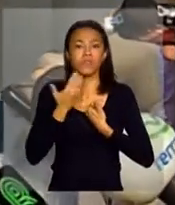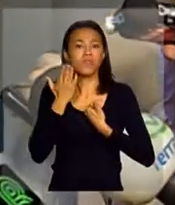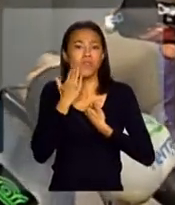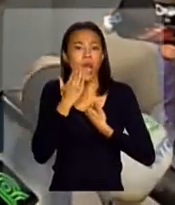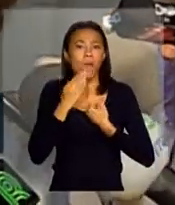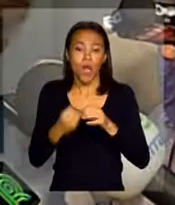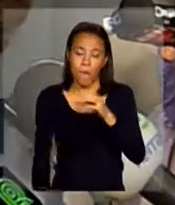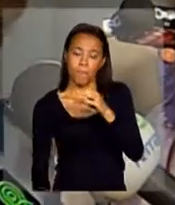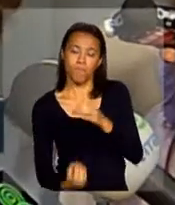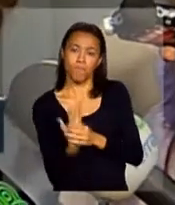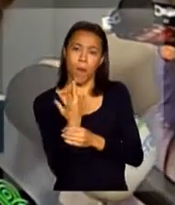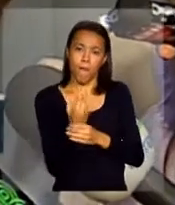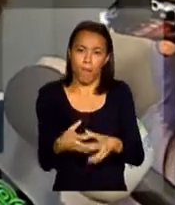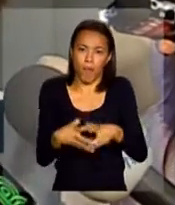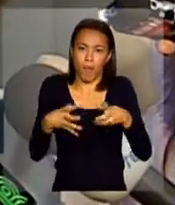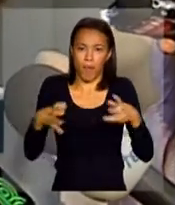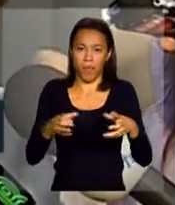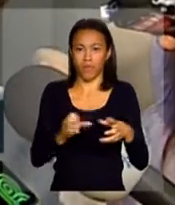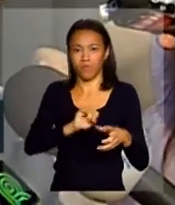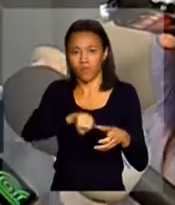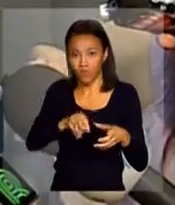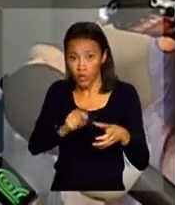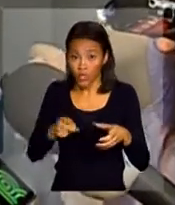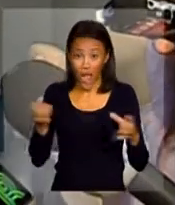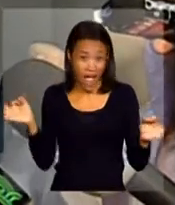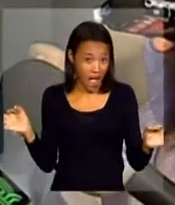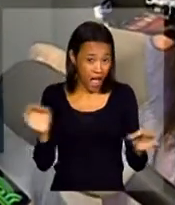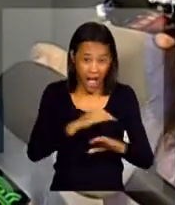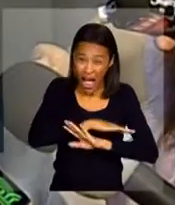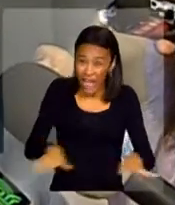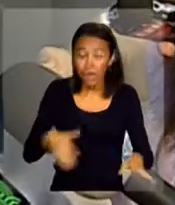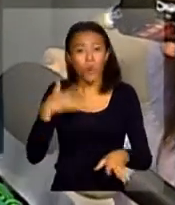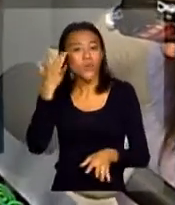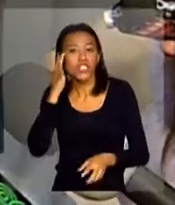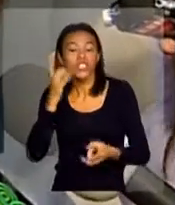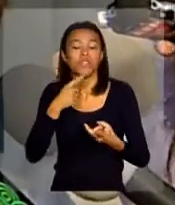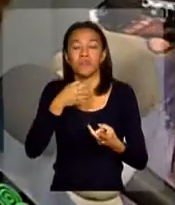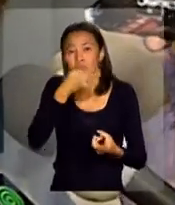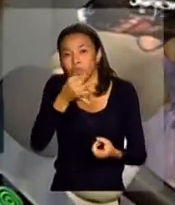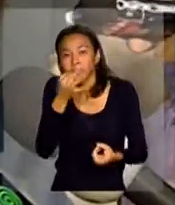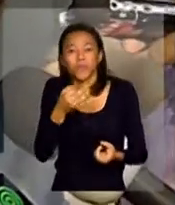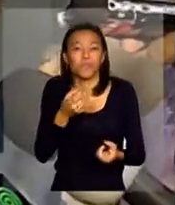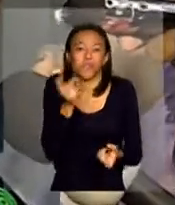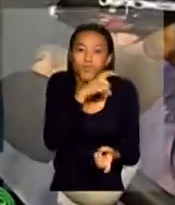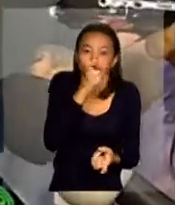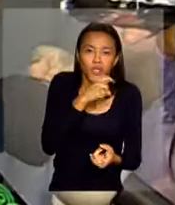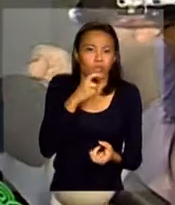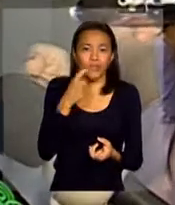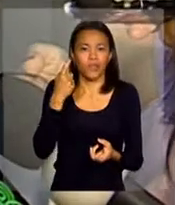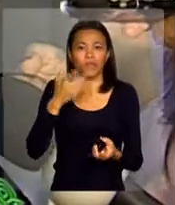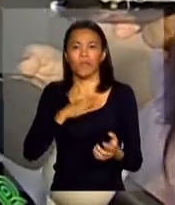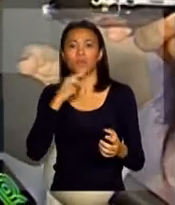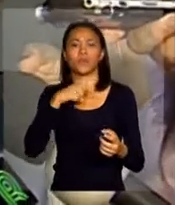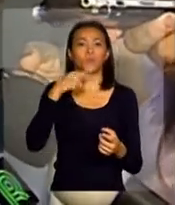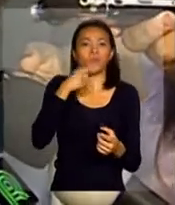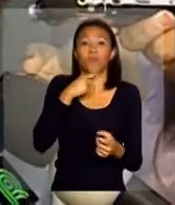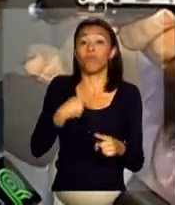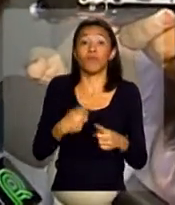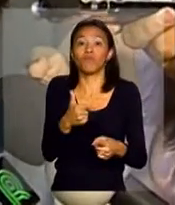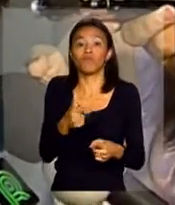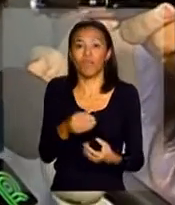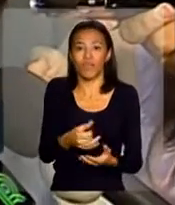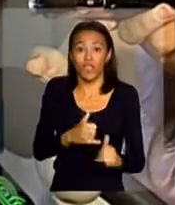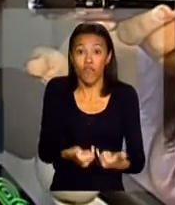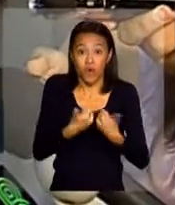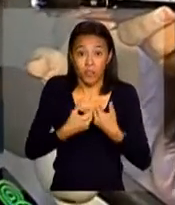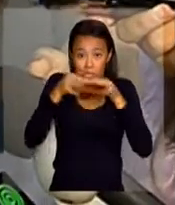produção de alimentos no Brasil e sobre a proteção ambiental. Quer dizer, acabar com alguns achismos, com alguns mitos, aquilo que a gente tem de incerteza pela ausência de dados. E o terceiro é